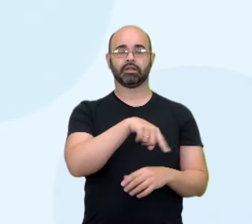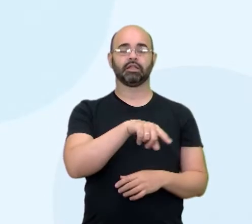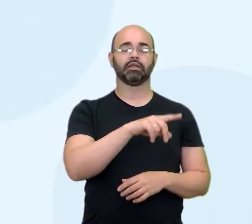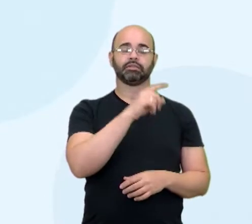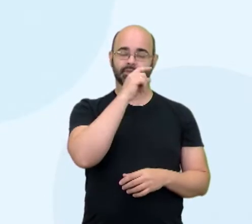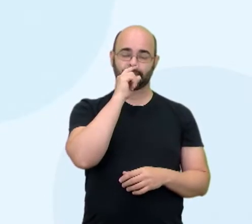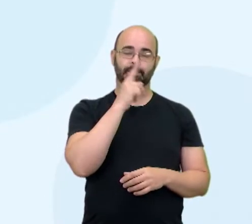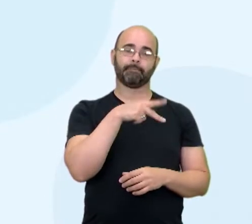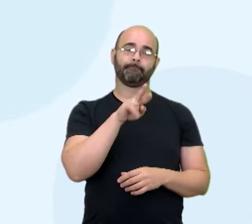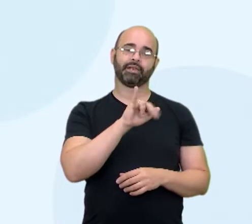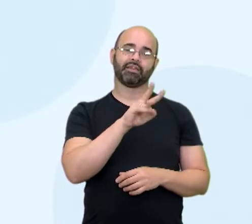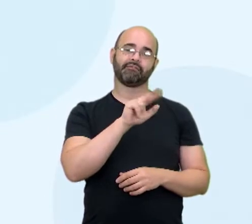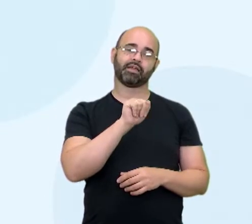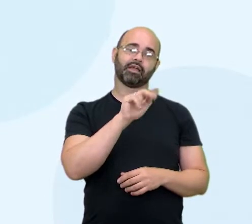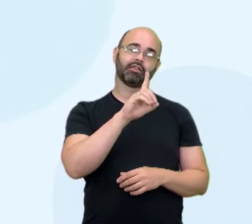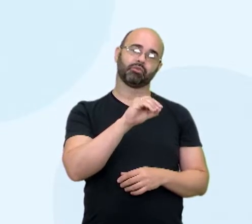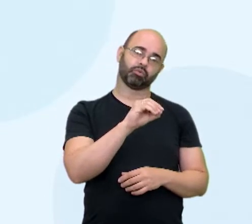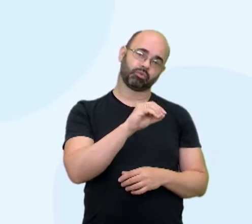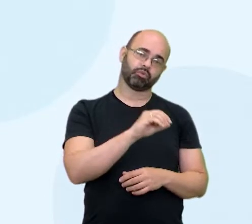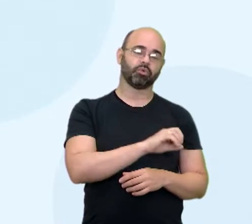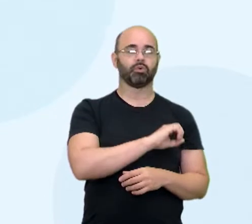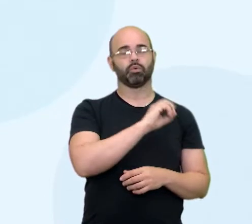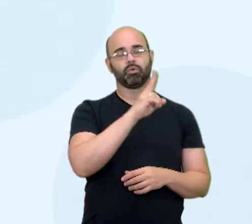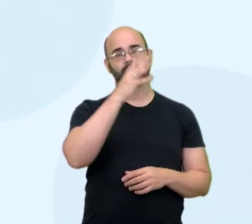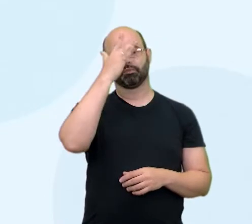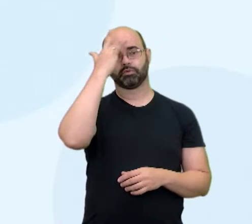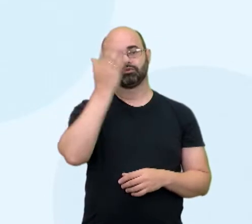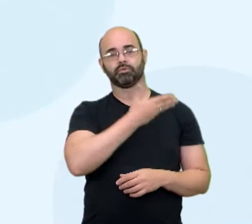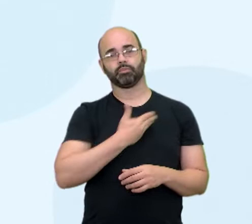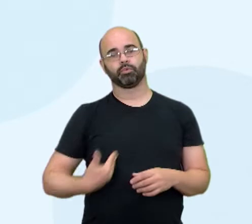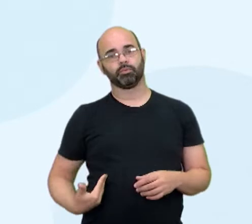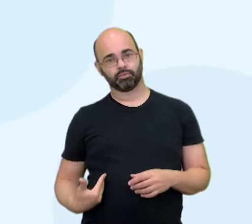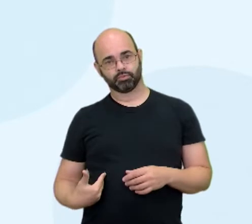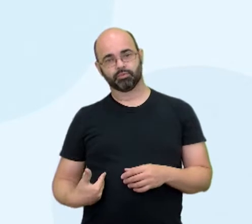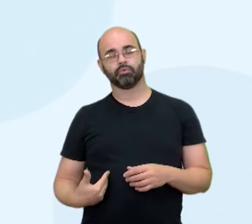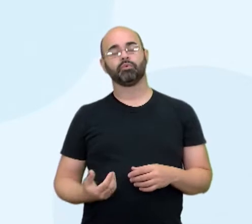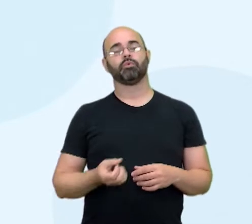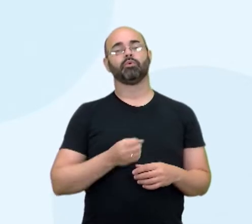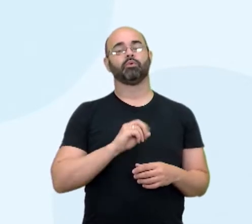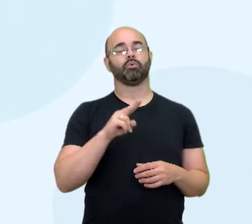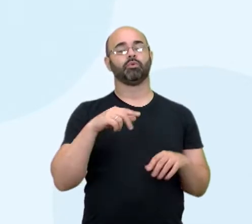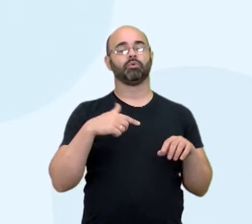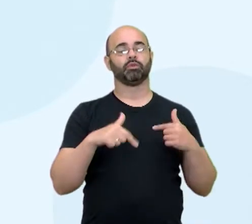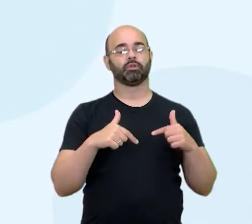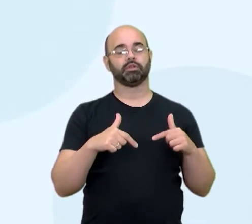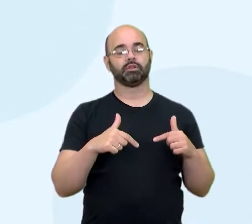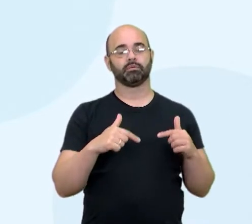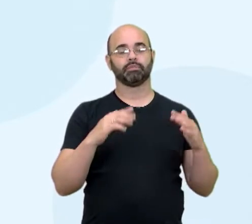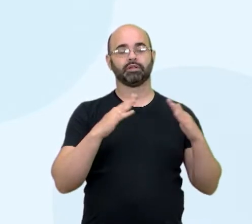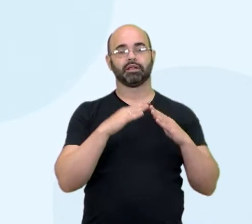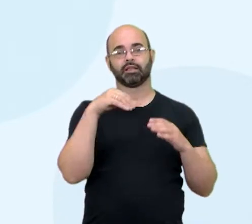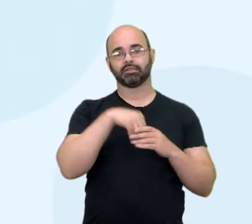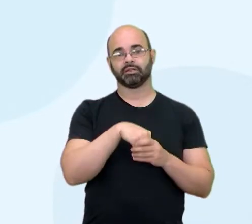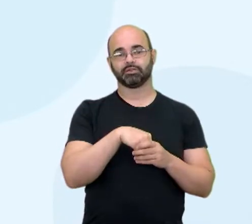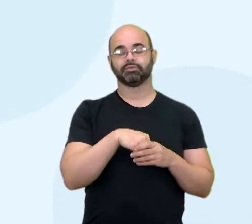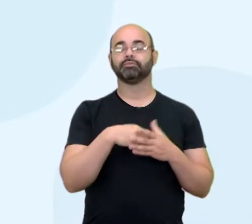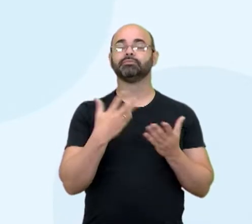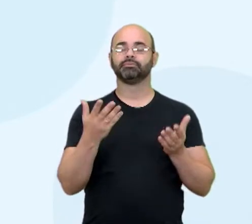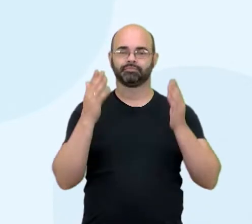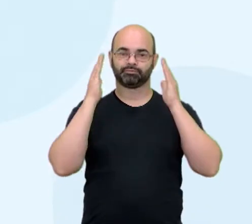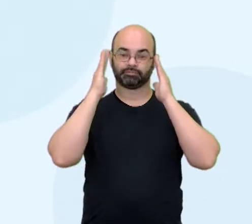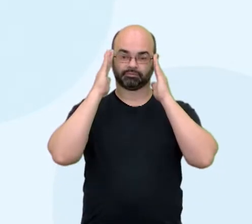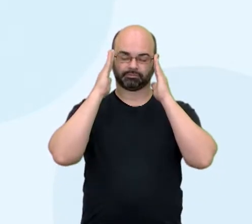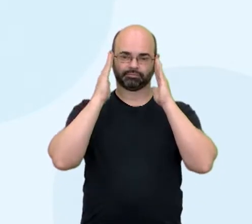privado e aí quantos estão no setor público ou são trabalhadores domésticos, né?